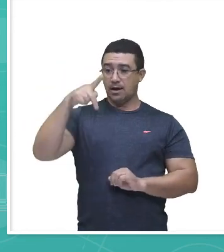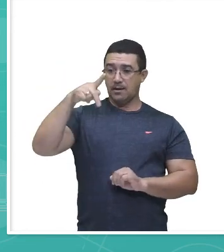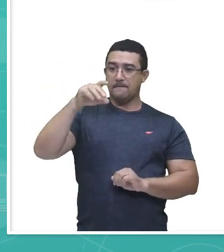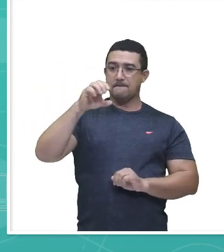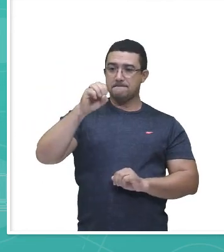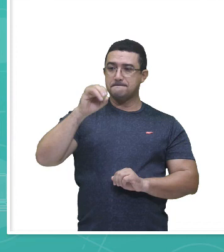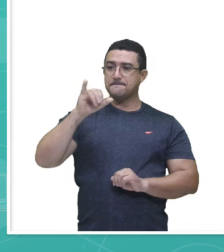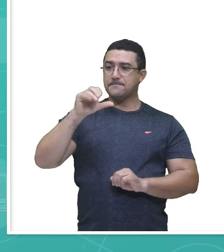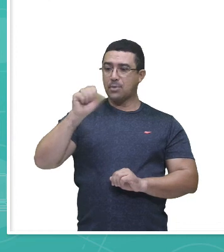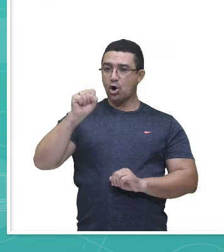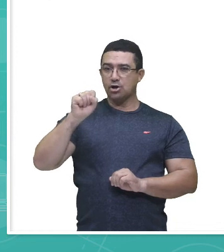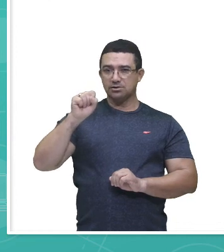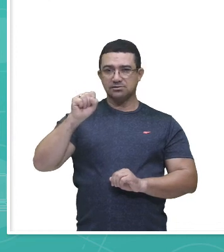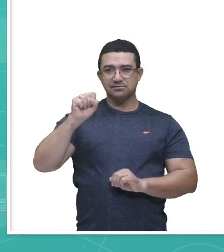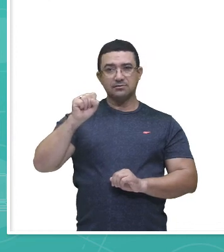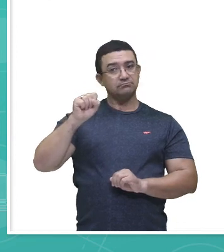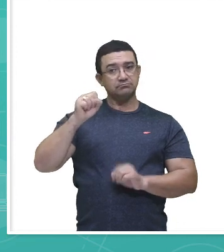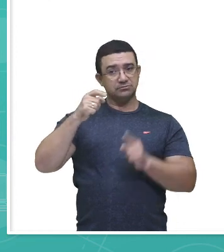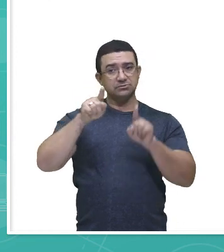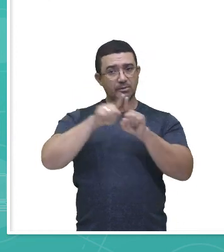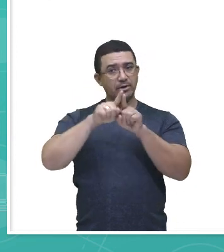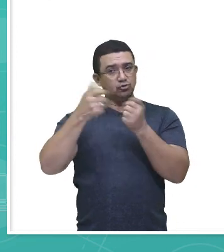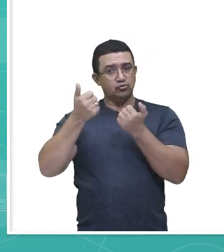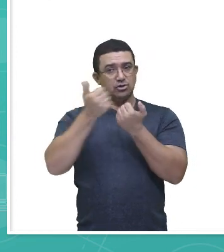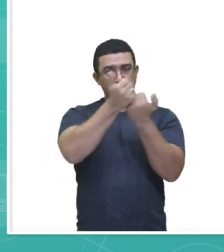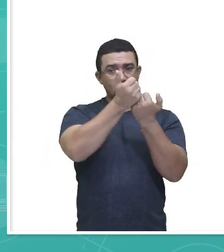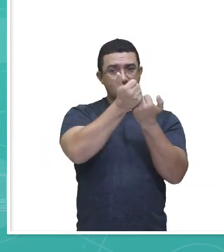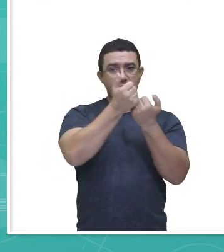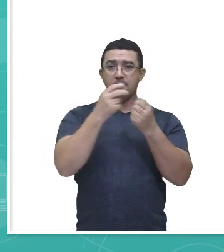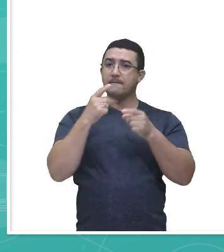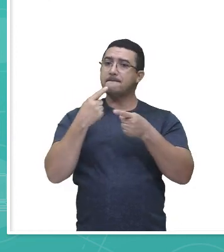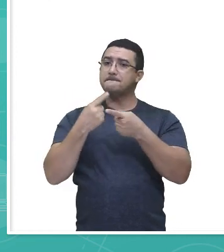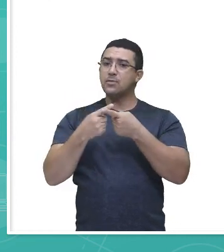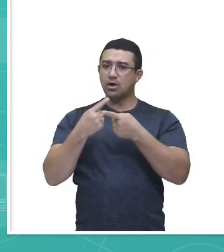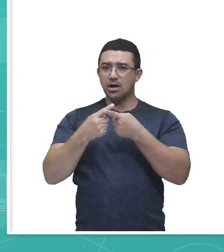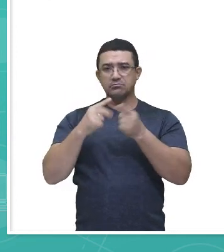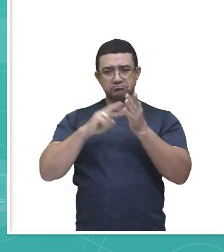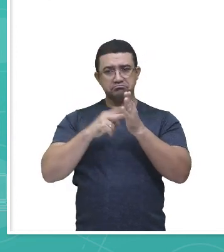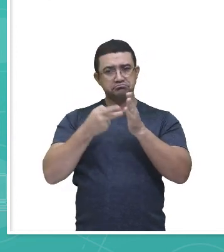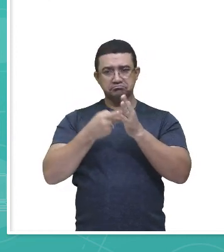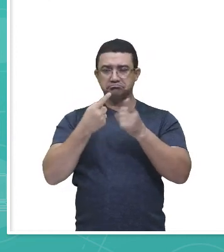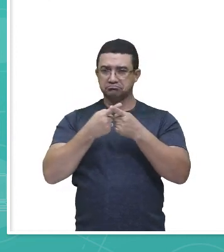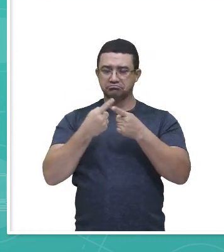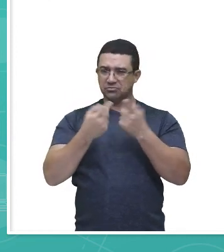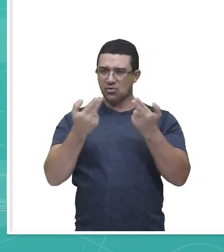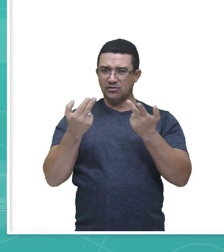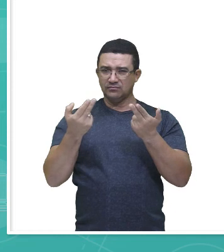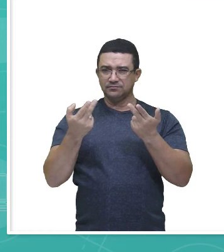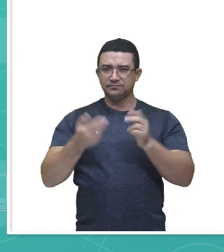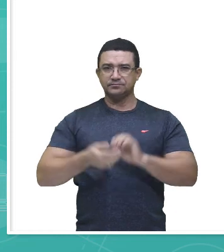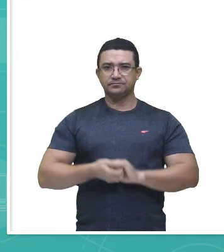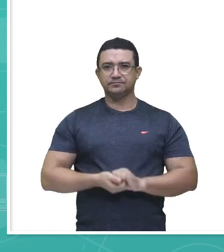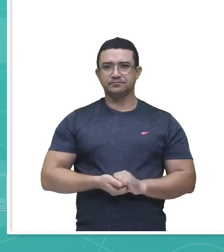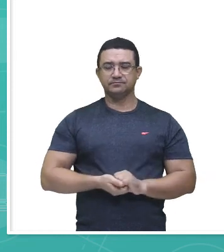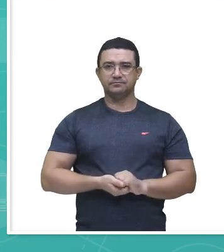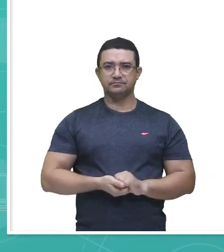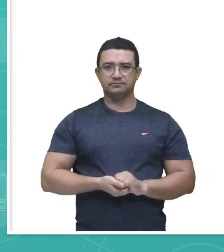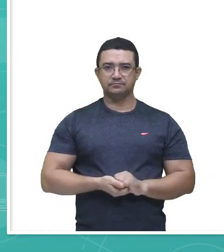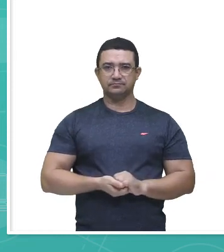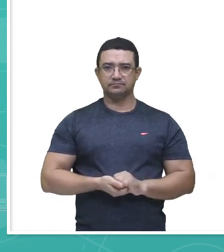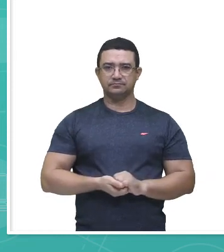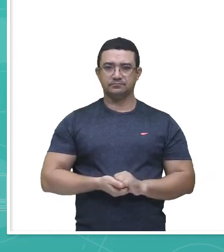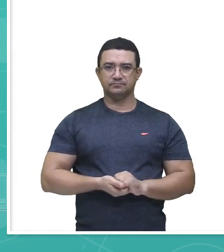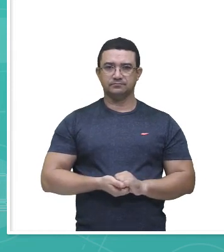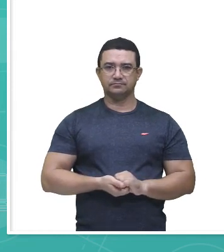né? Mesmo jeito, quando eu digo pois, estava gripada. Então, aqui, eu também posso